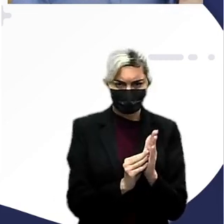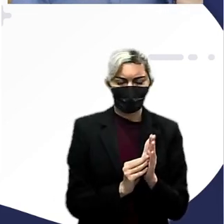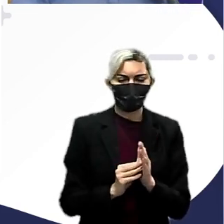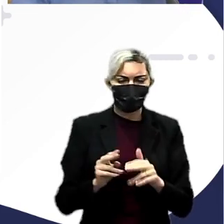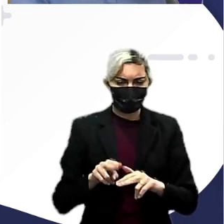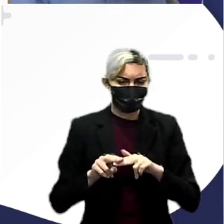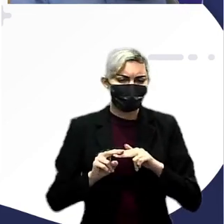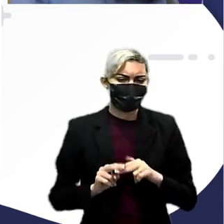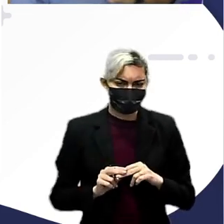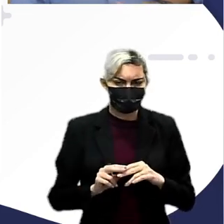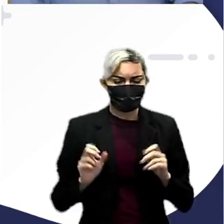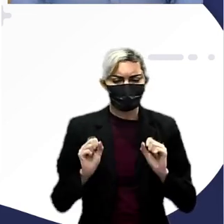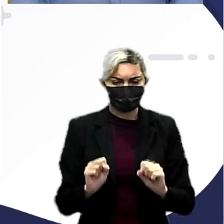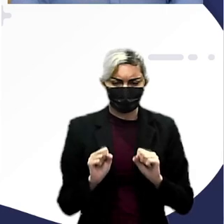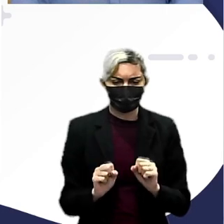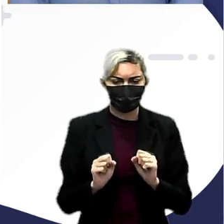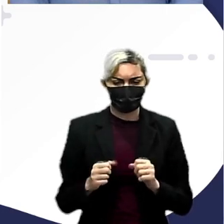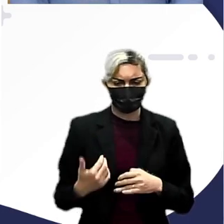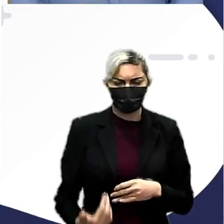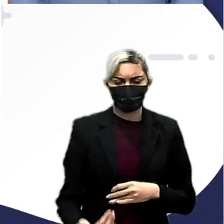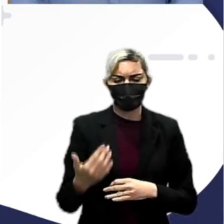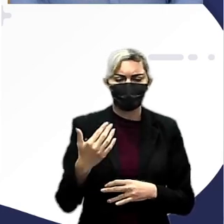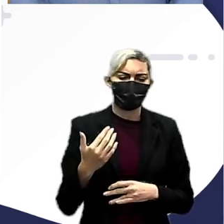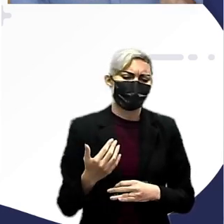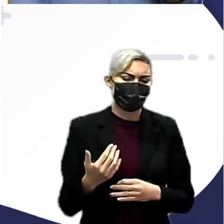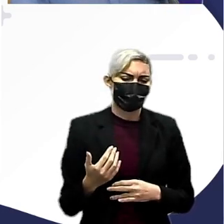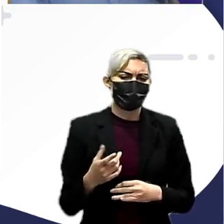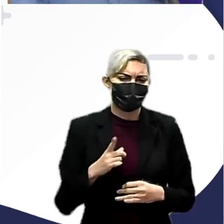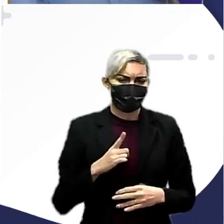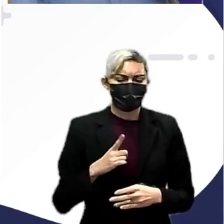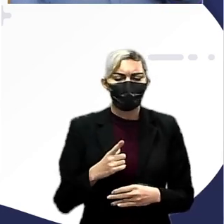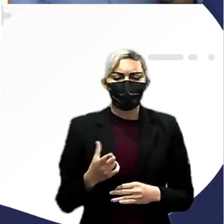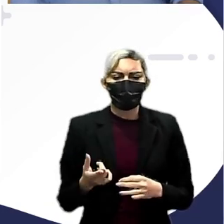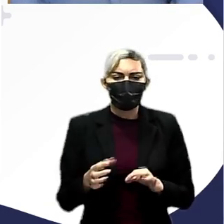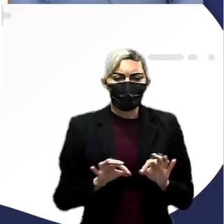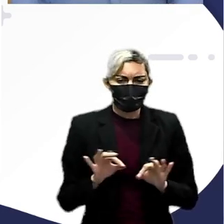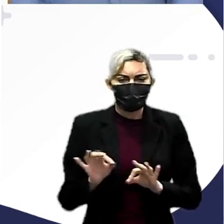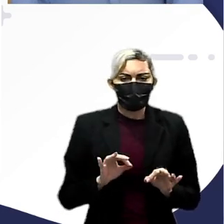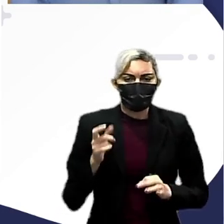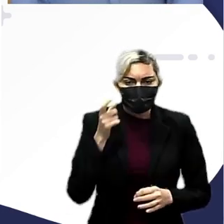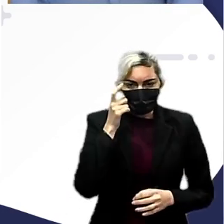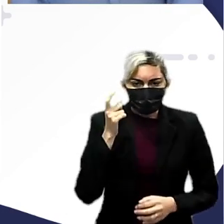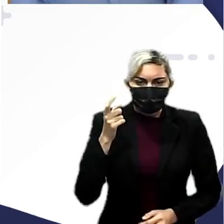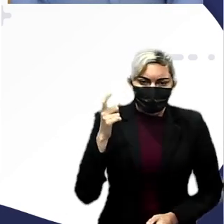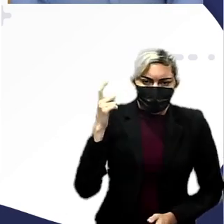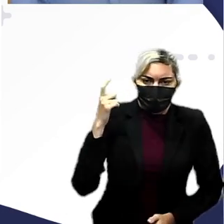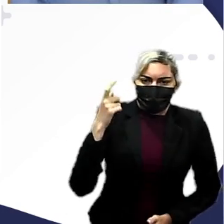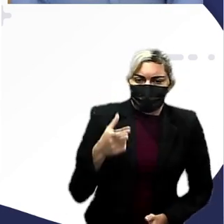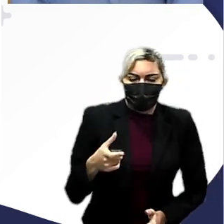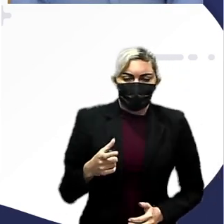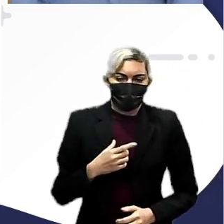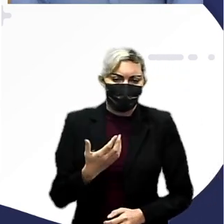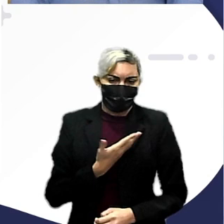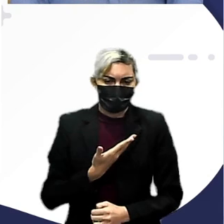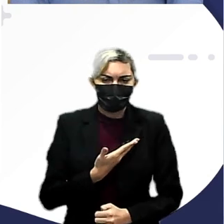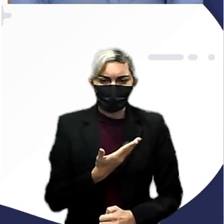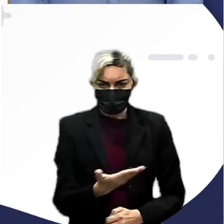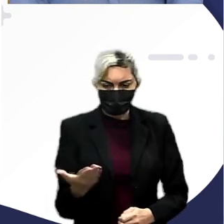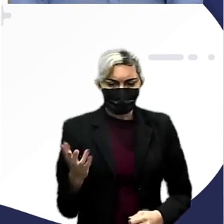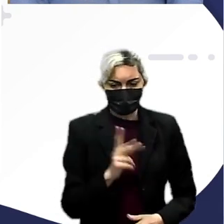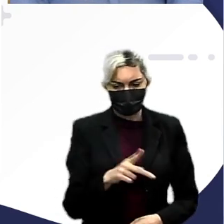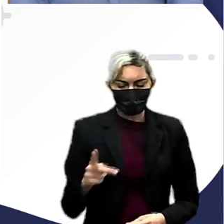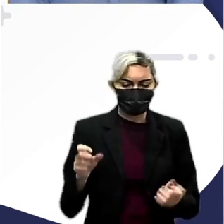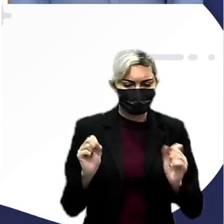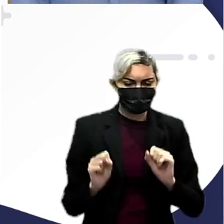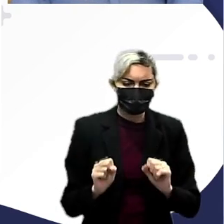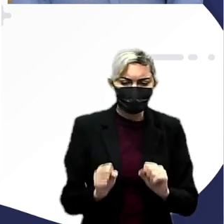causas que poderão levar àquele efeito. Tem uma ferramentazinha muito interessante que eu acredito que os colegas professores